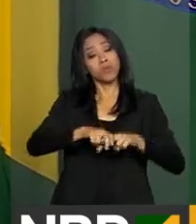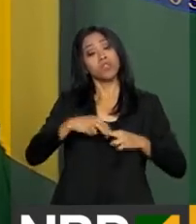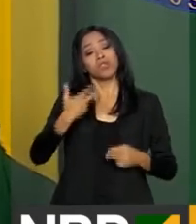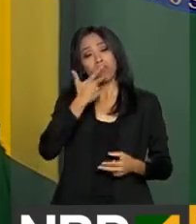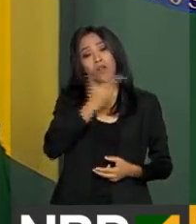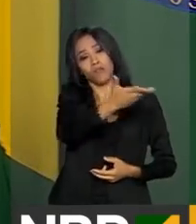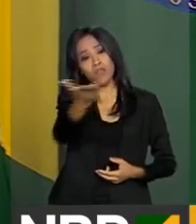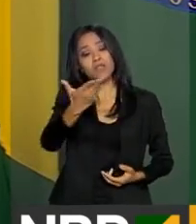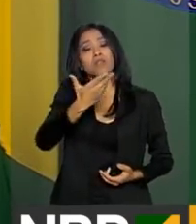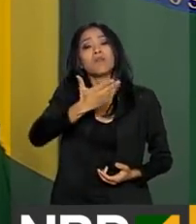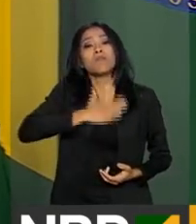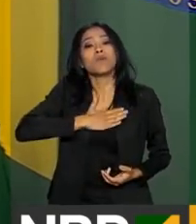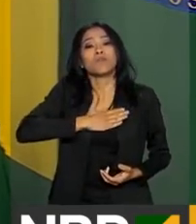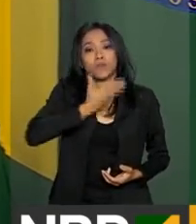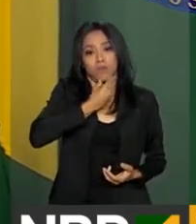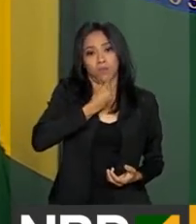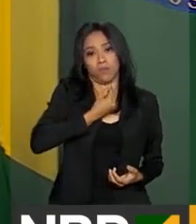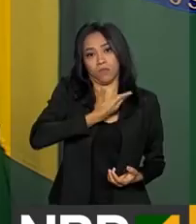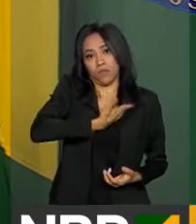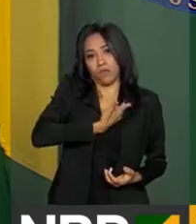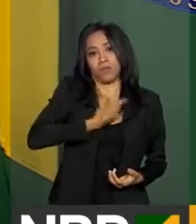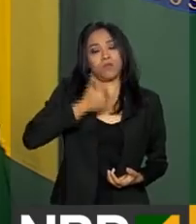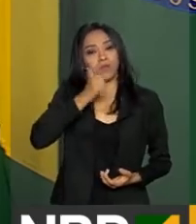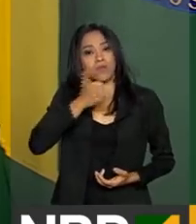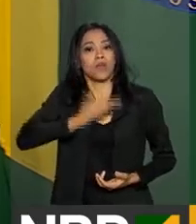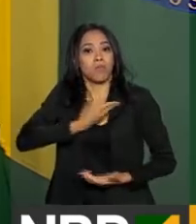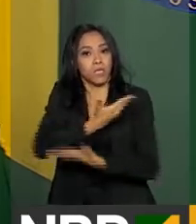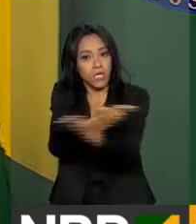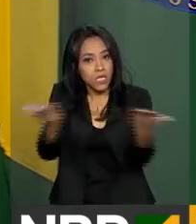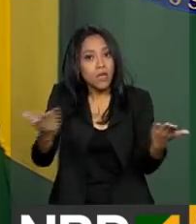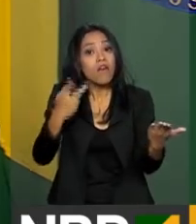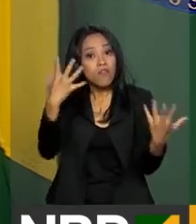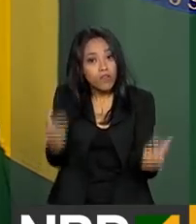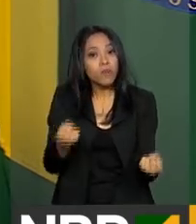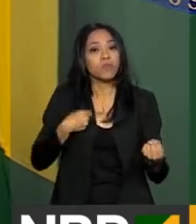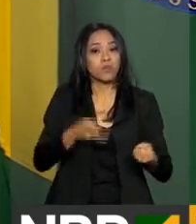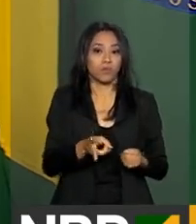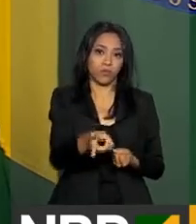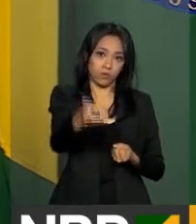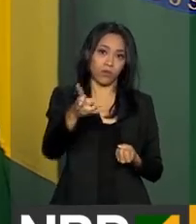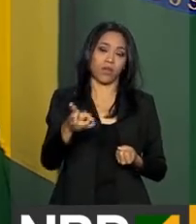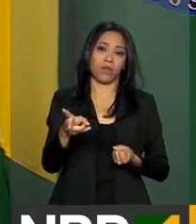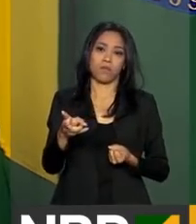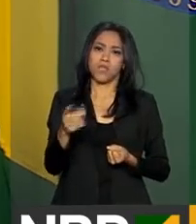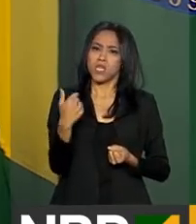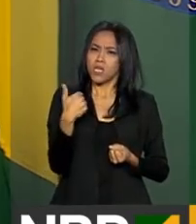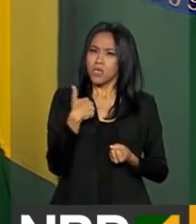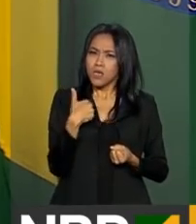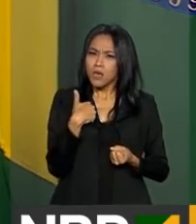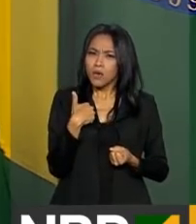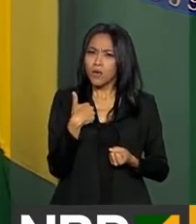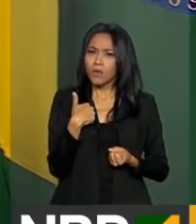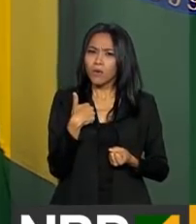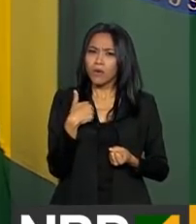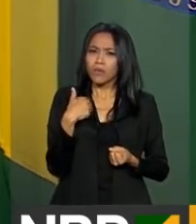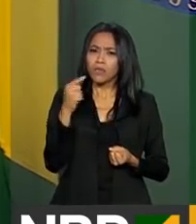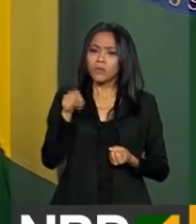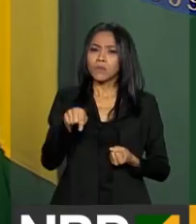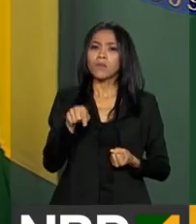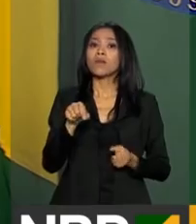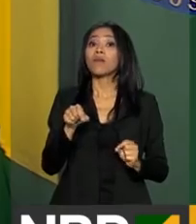dizer que nós continuaremos e veja que eu não deixei passar sequer metade do dia